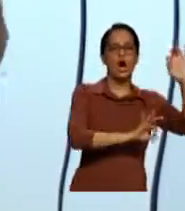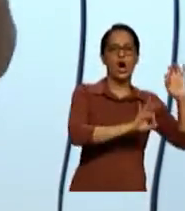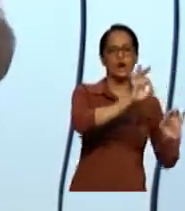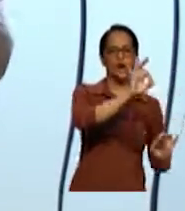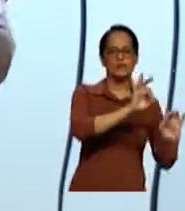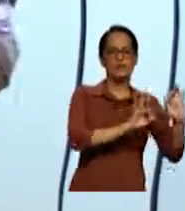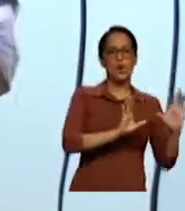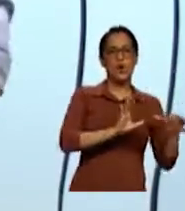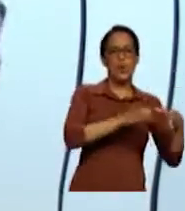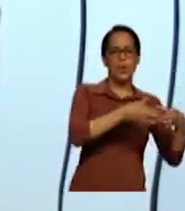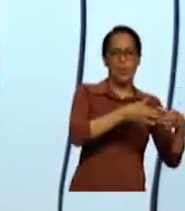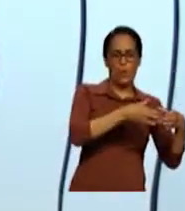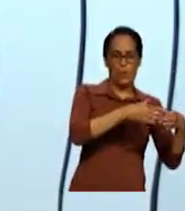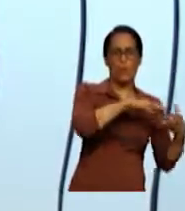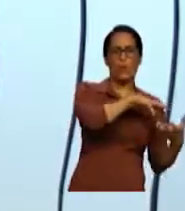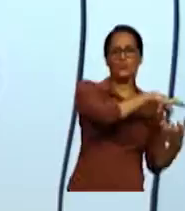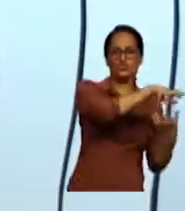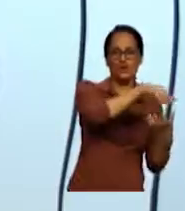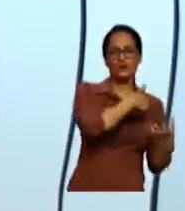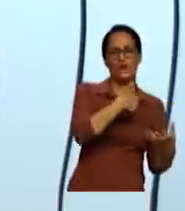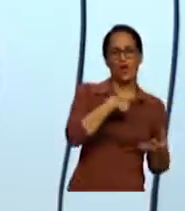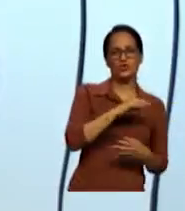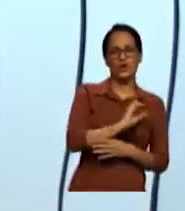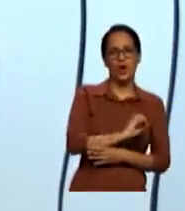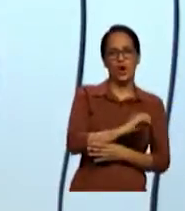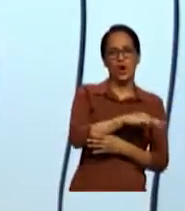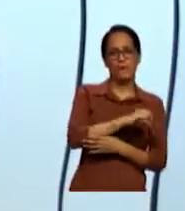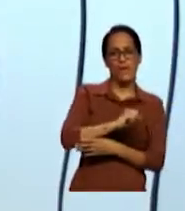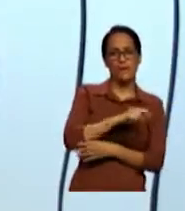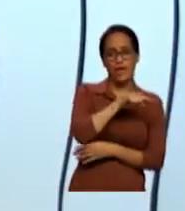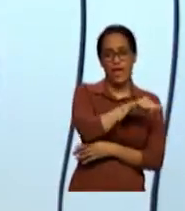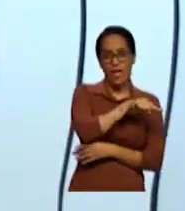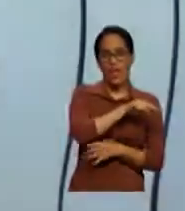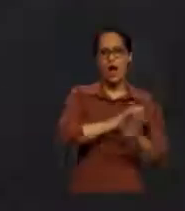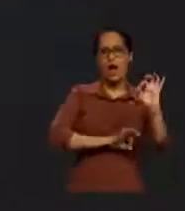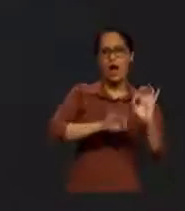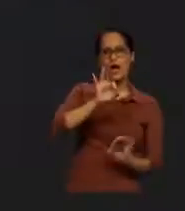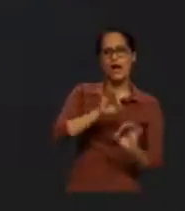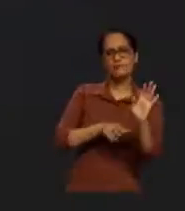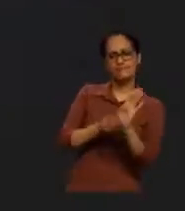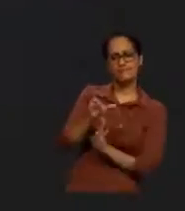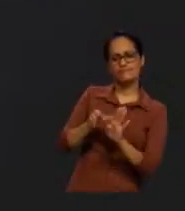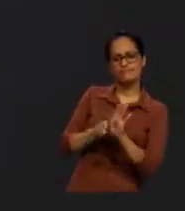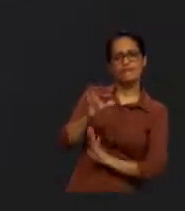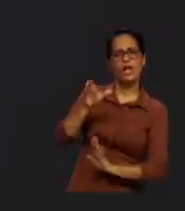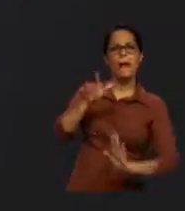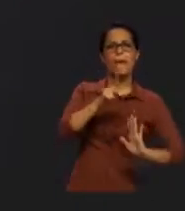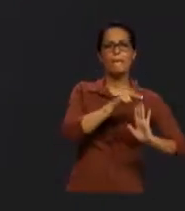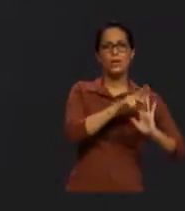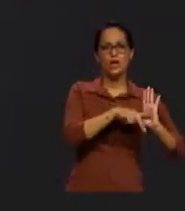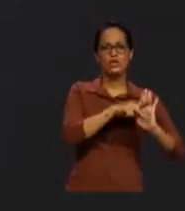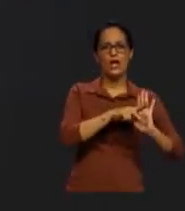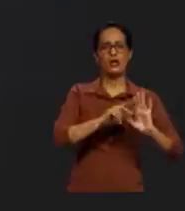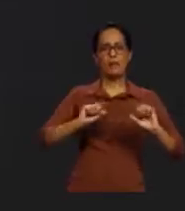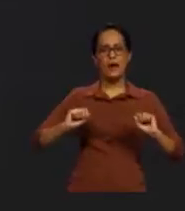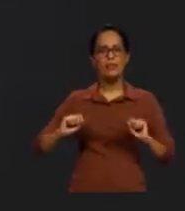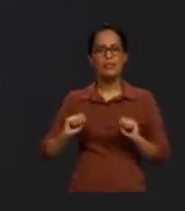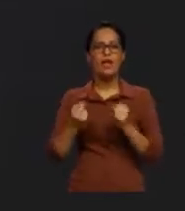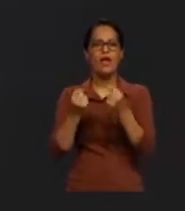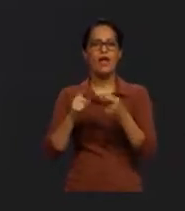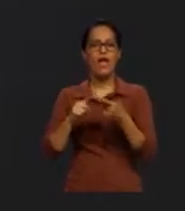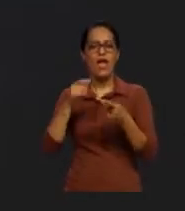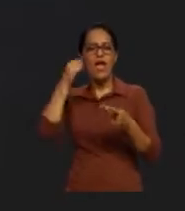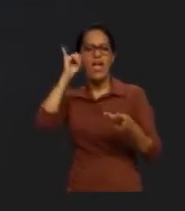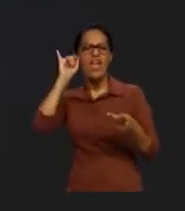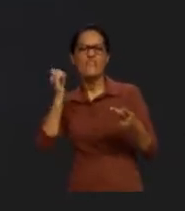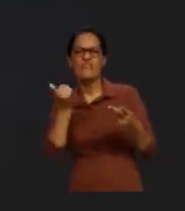inteiro é a OMS. E ela vai coordenar projetos que vão visar combater, prevenir e tratar